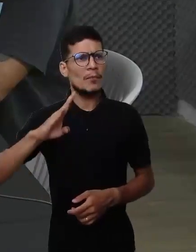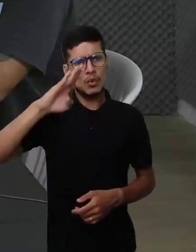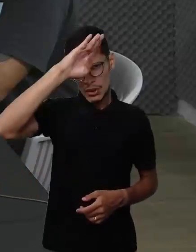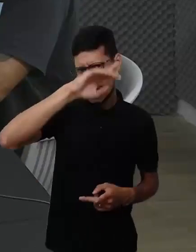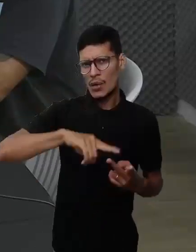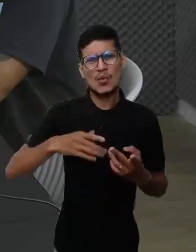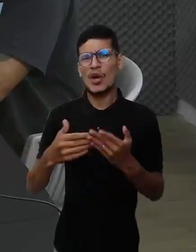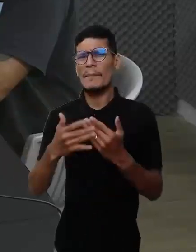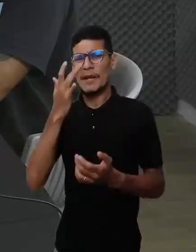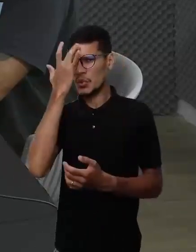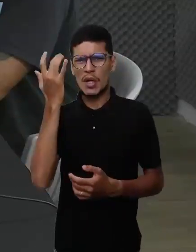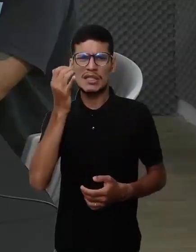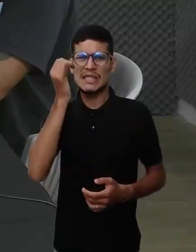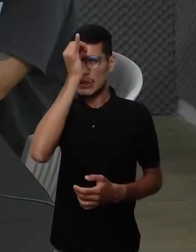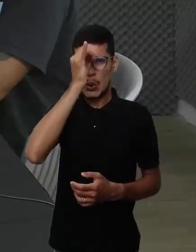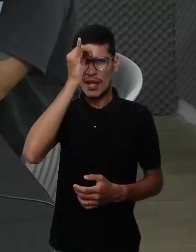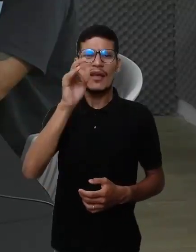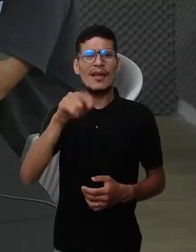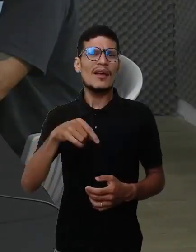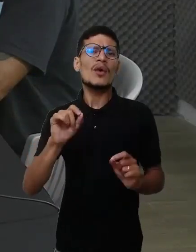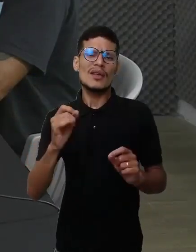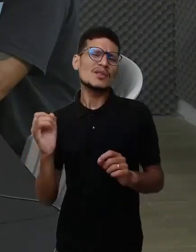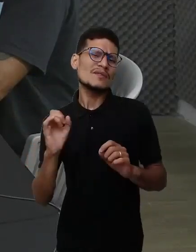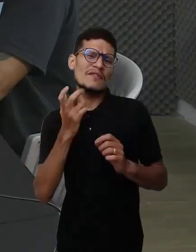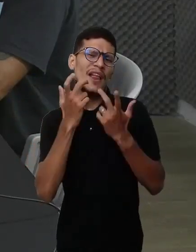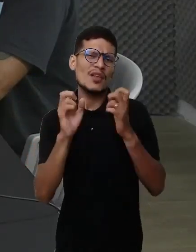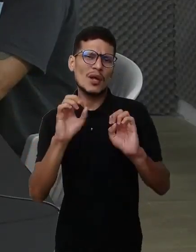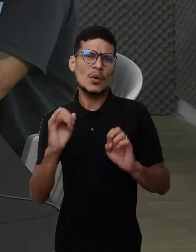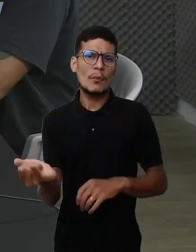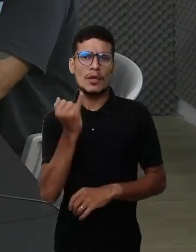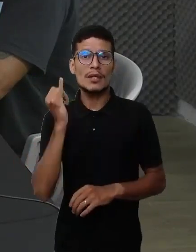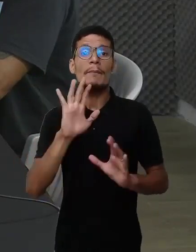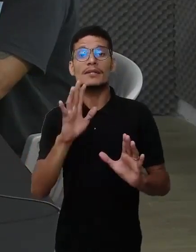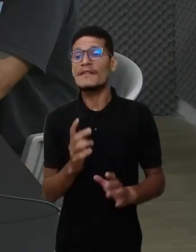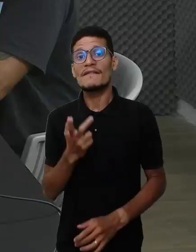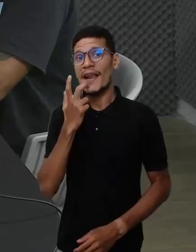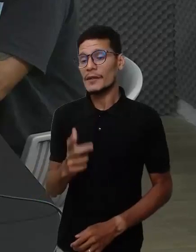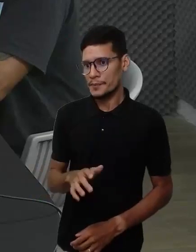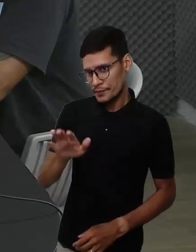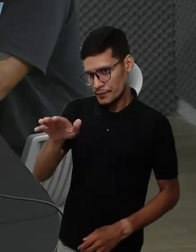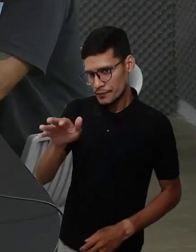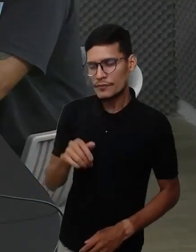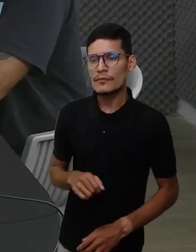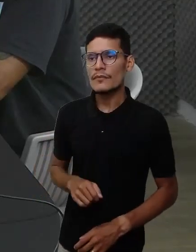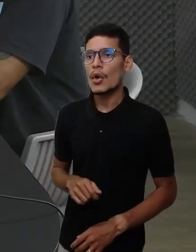qualquer idiota desse vai dizer que a educação é importantíssima. Aí quando você chegar e disser assim, olha,